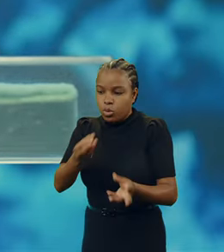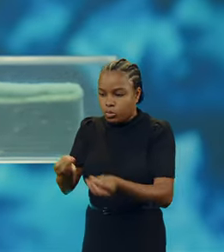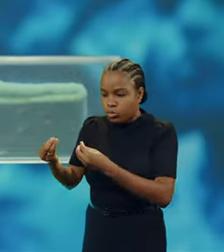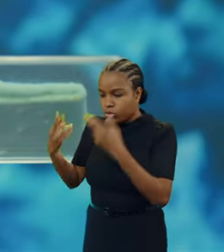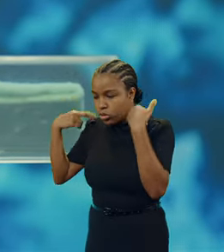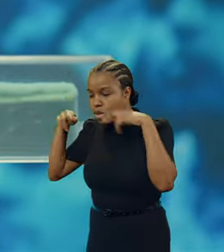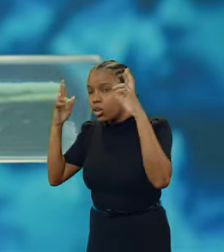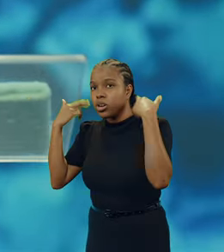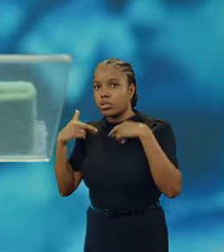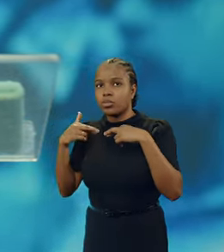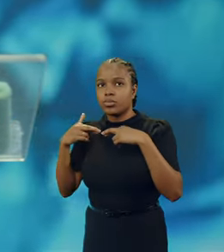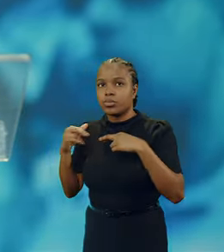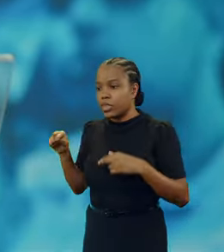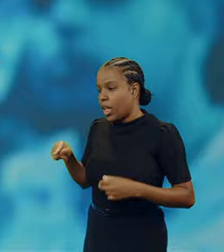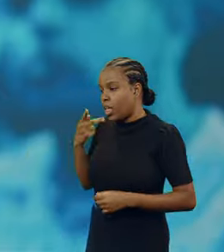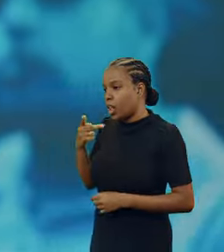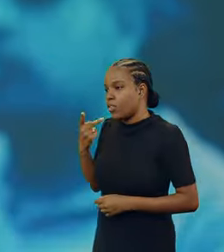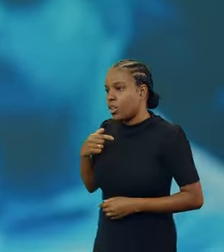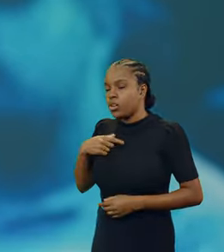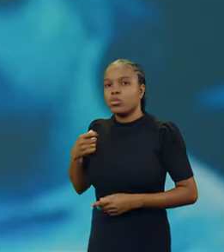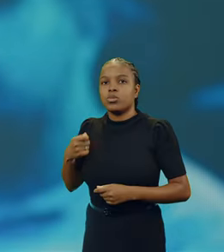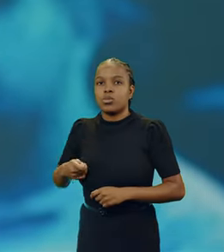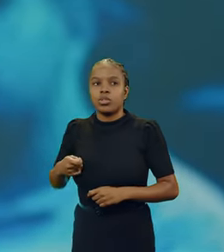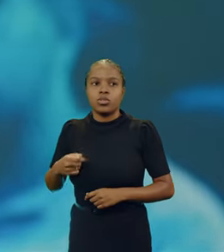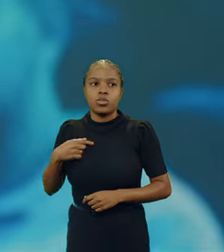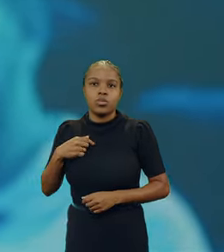garantia. Me dá o teu selo,